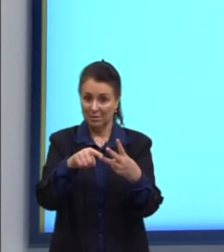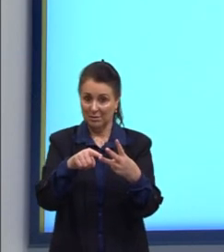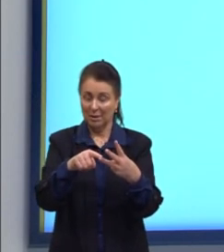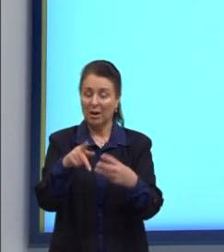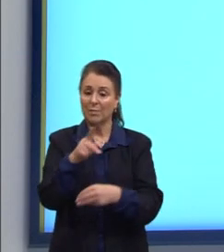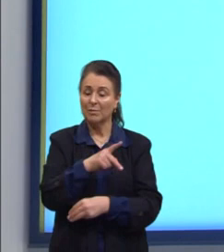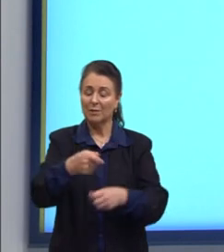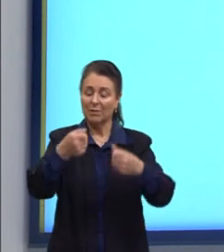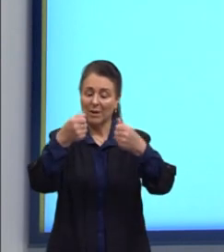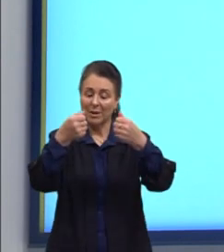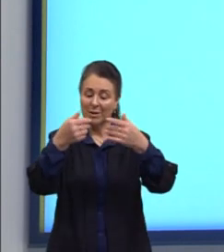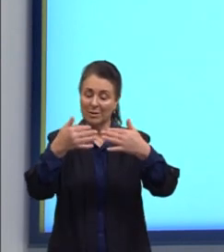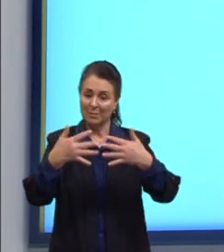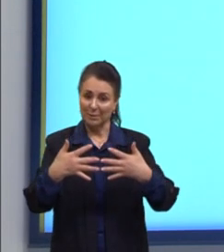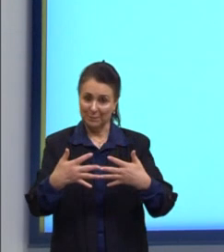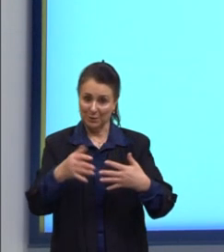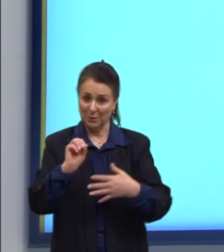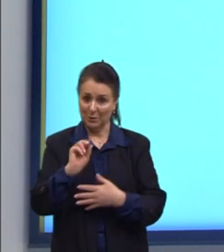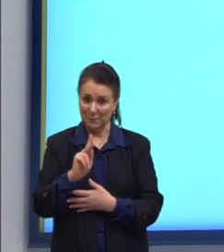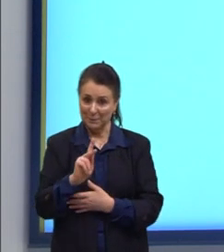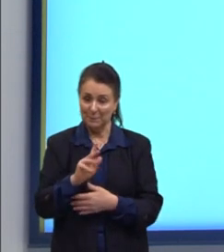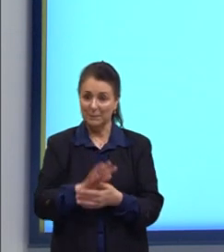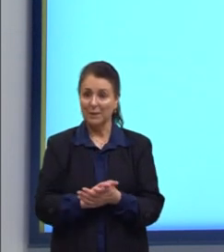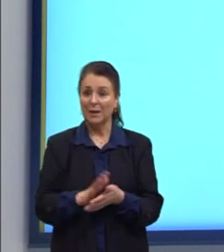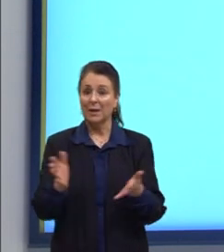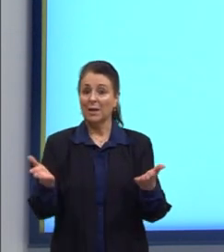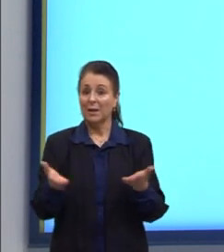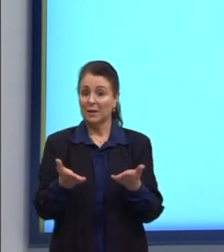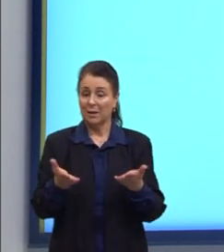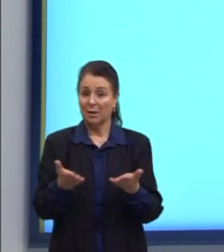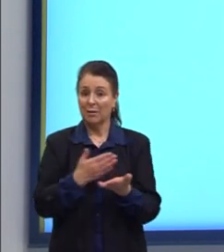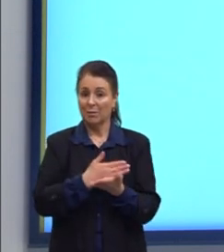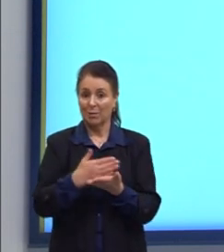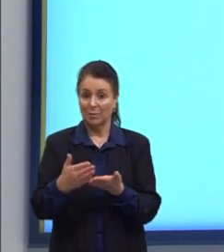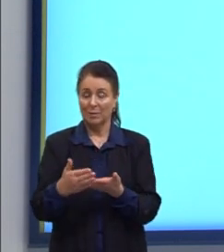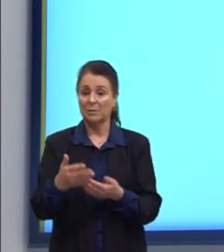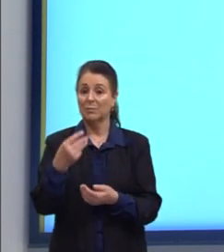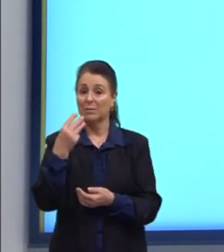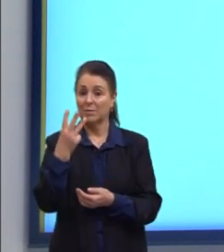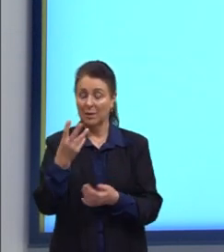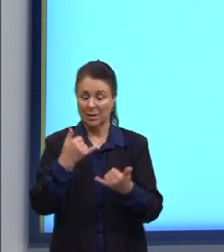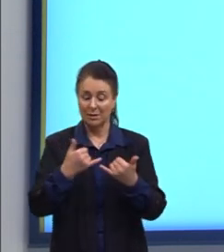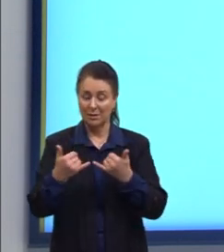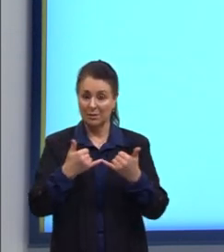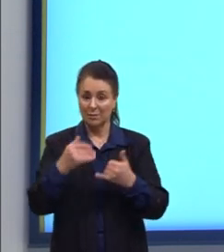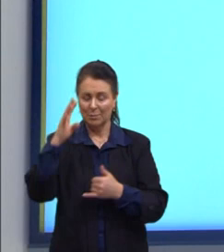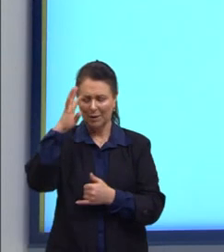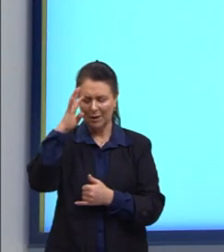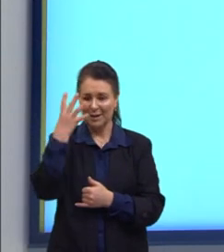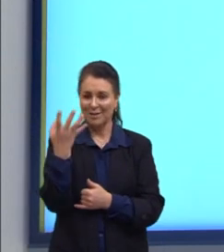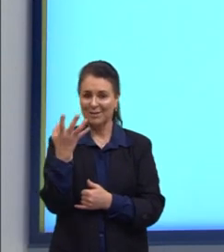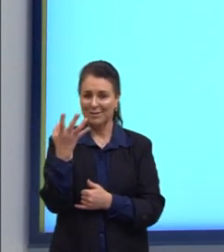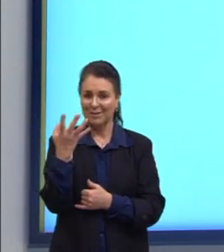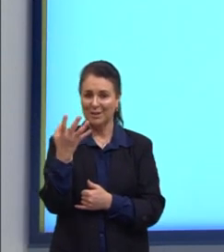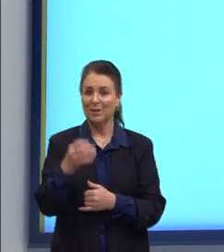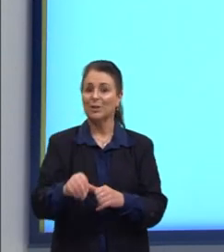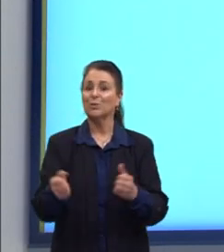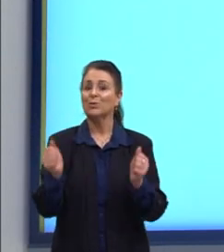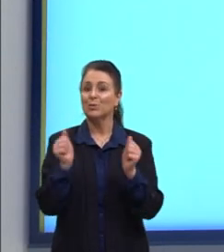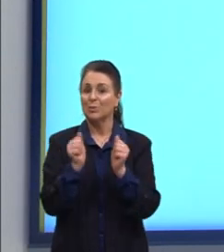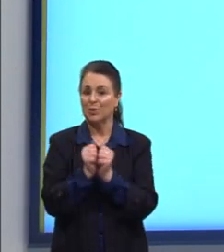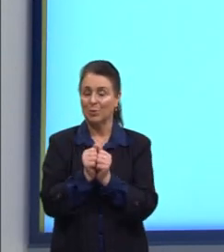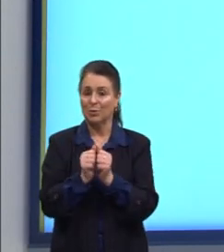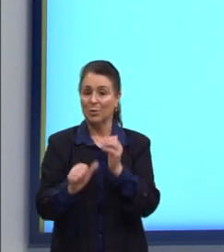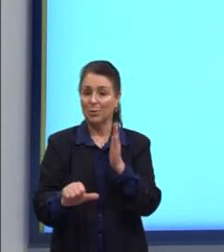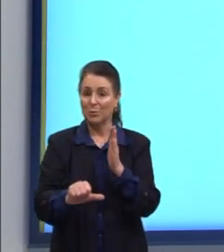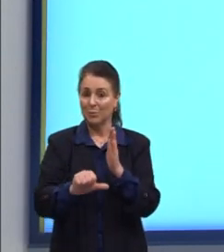cada um deles tá eu trouxe então três exemplos para a gente resolver juntos o primeiro então